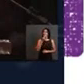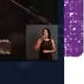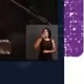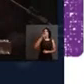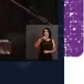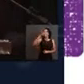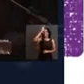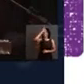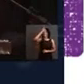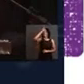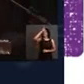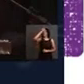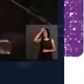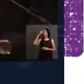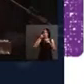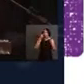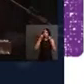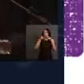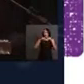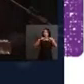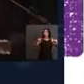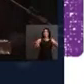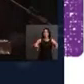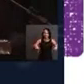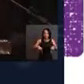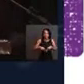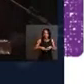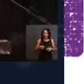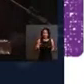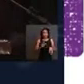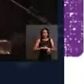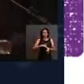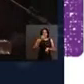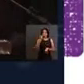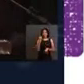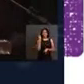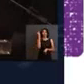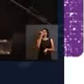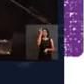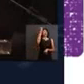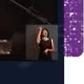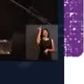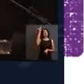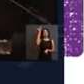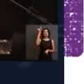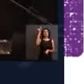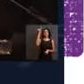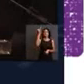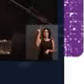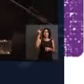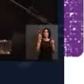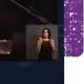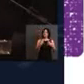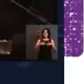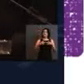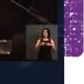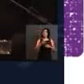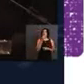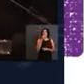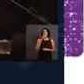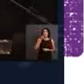Então, olhar para a sala de aula é algo que invariavelmente